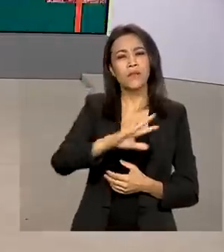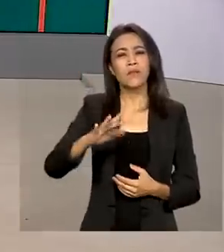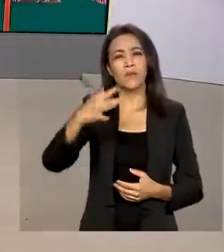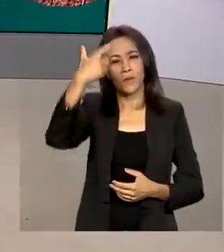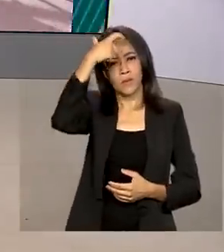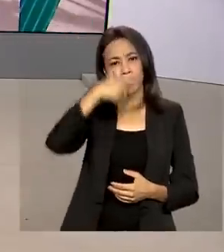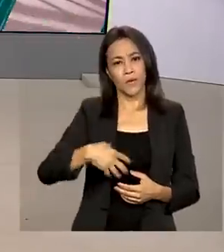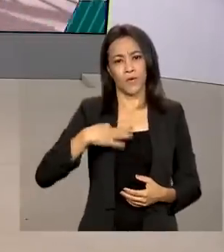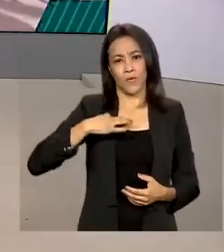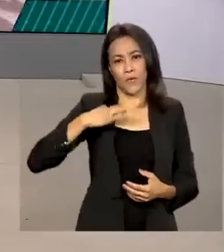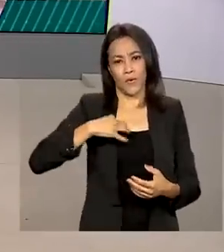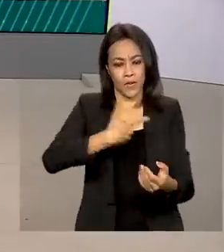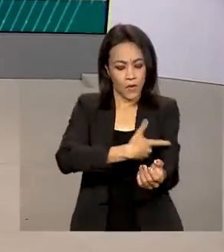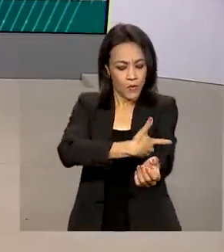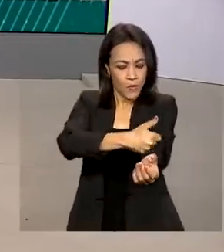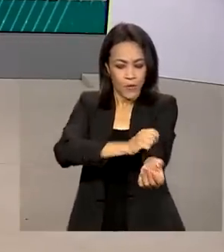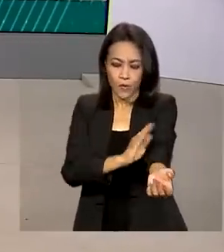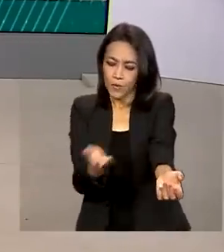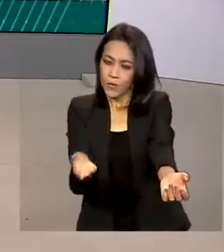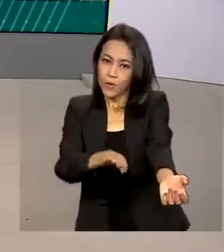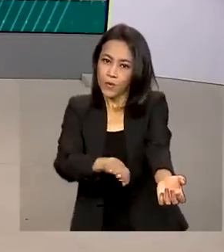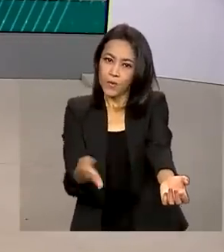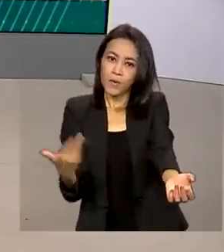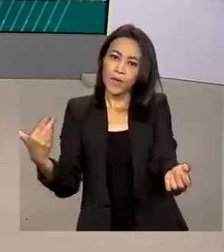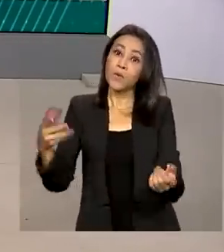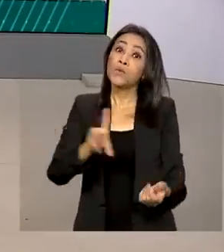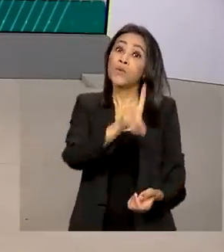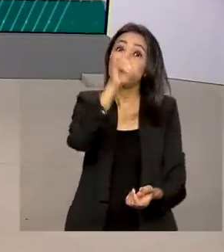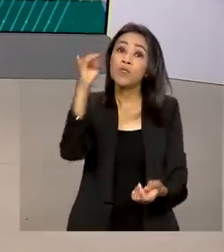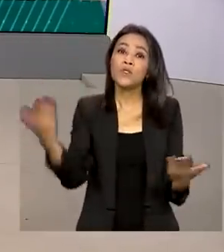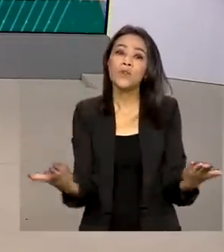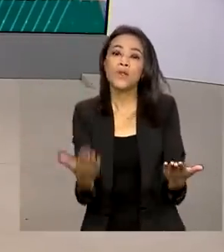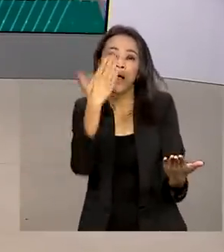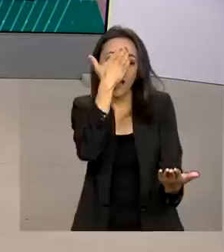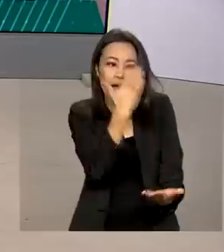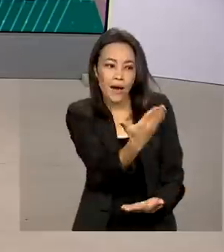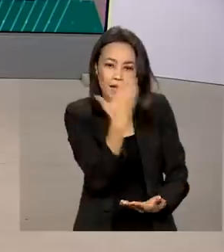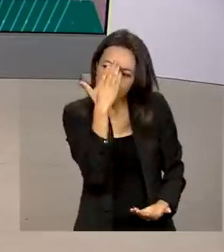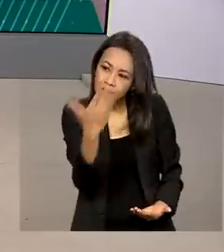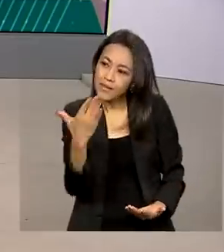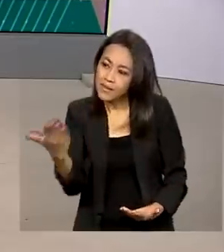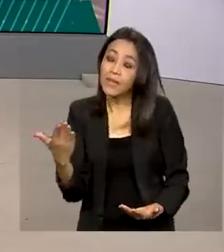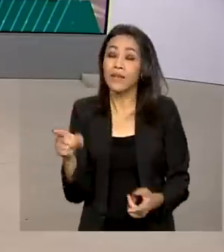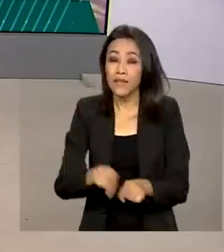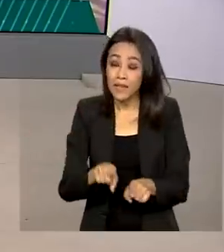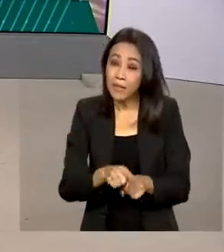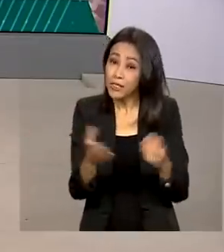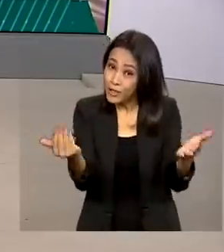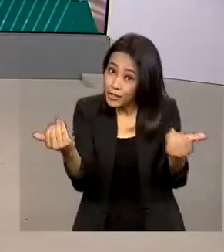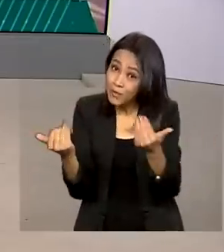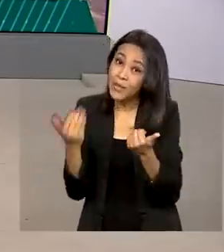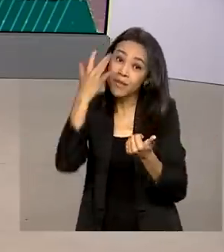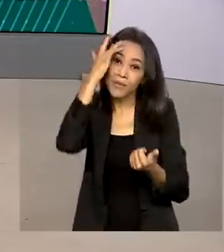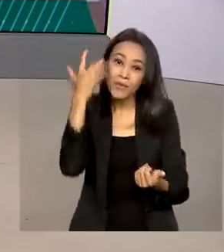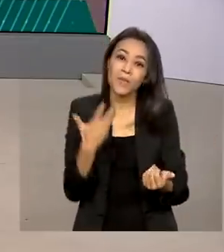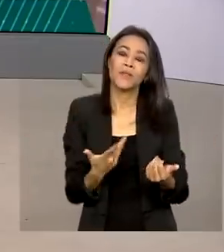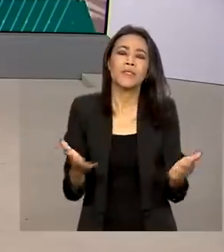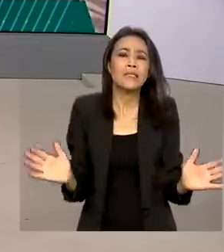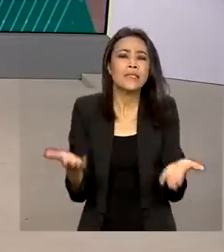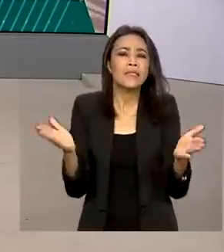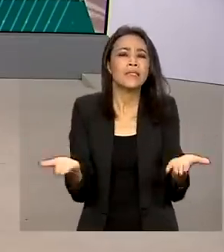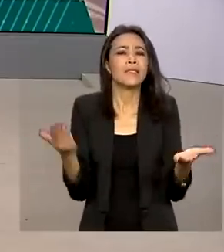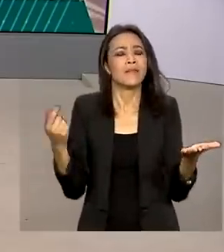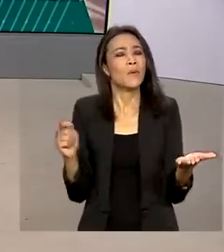Sangue. A data serve para agradecer os doadores e também conquistar novos, sensibilizando a população para